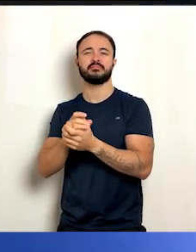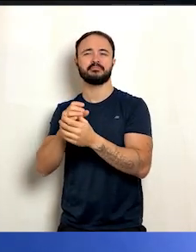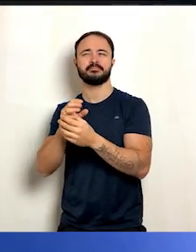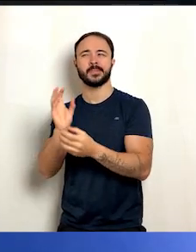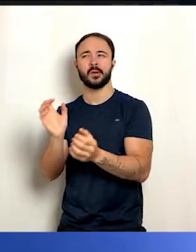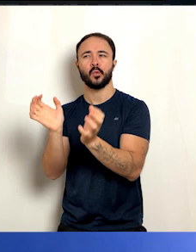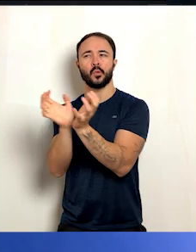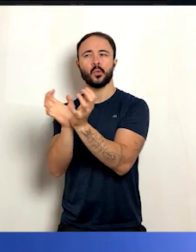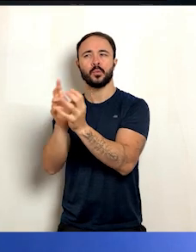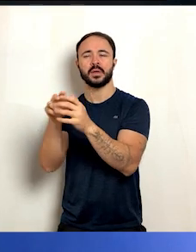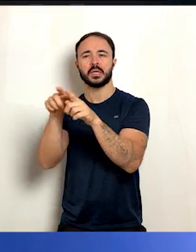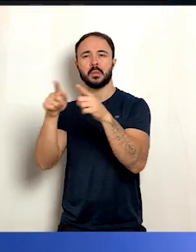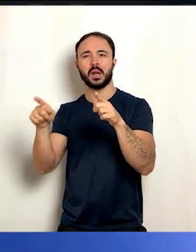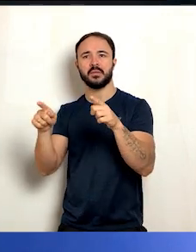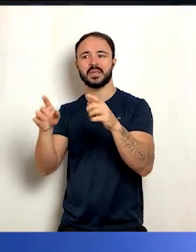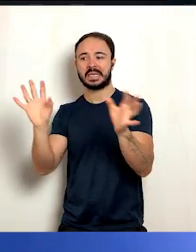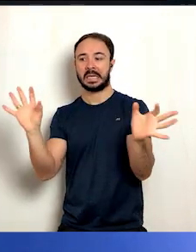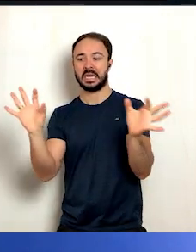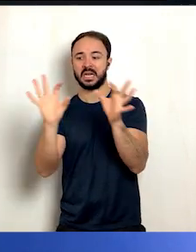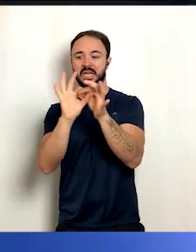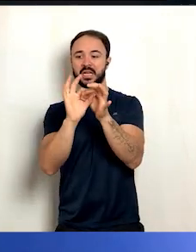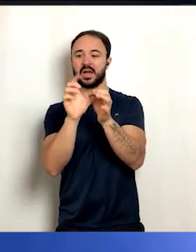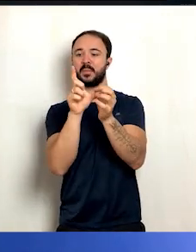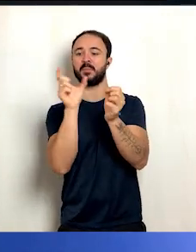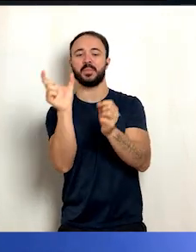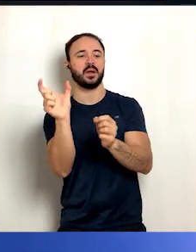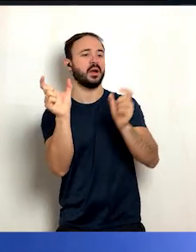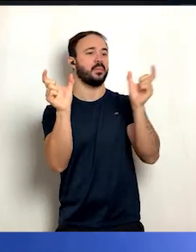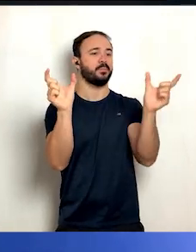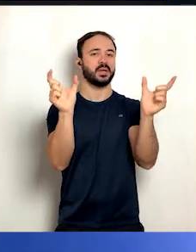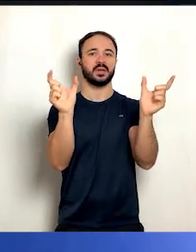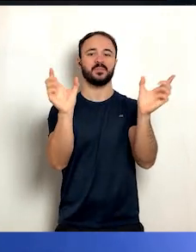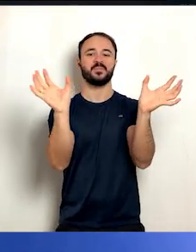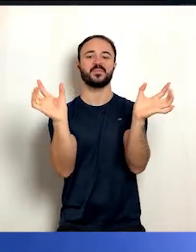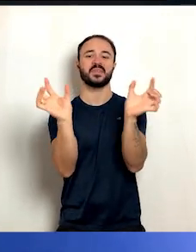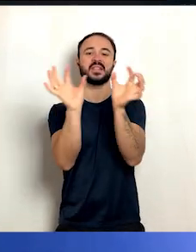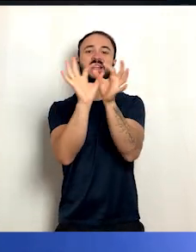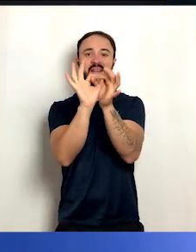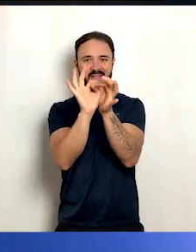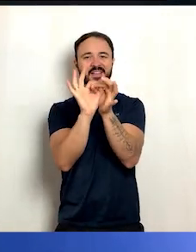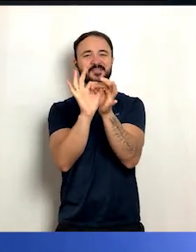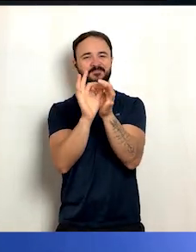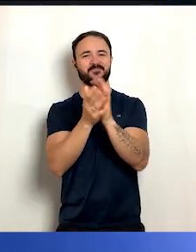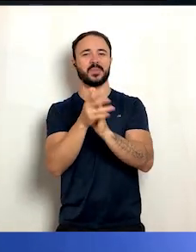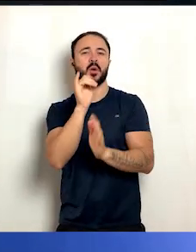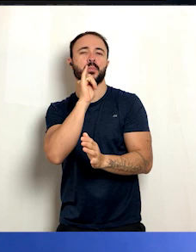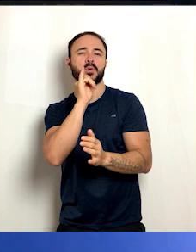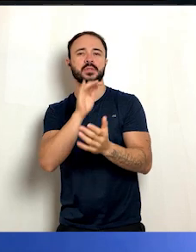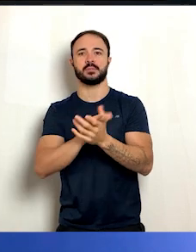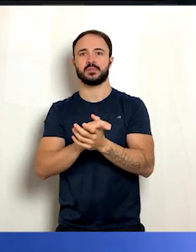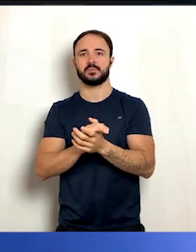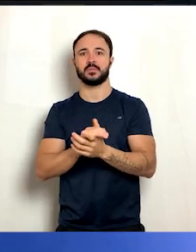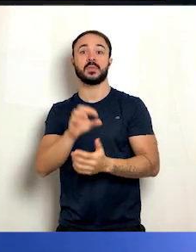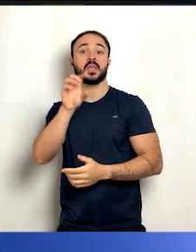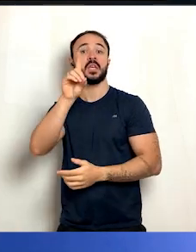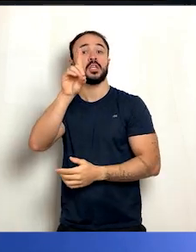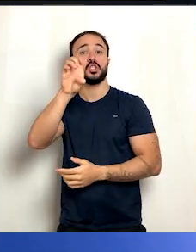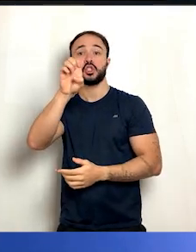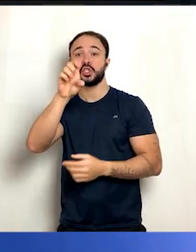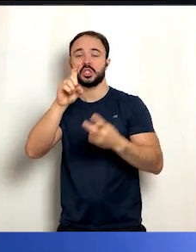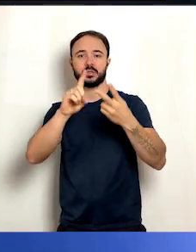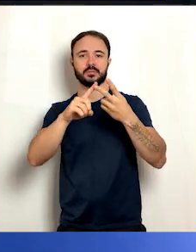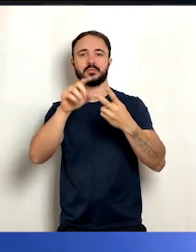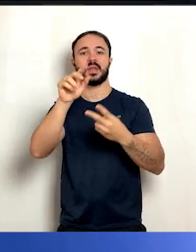gramatical que liga dois elementos de uma frase, estabelecendo uma relação entre eles. Por exemplo, o de,